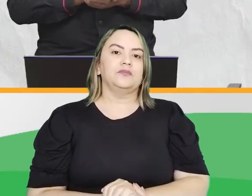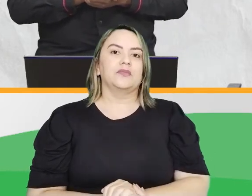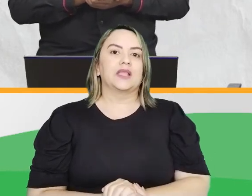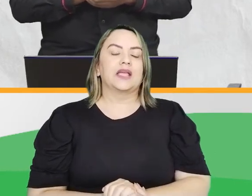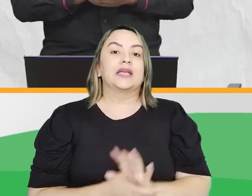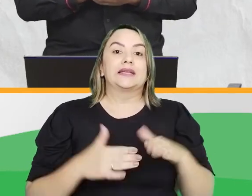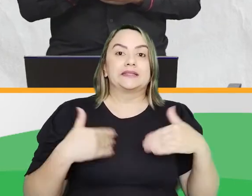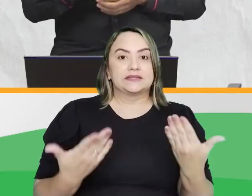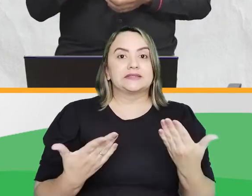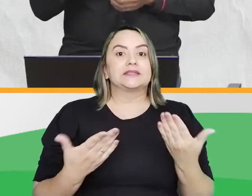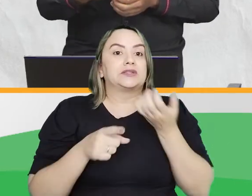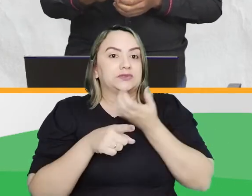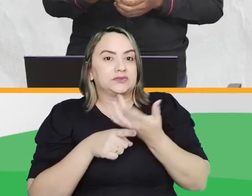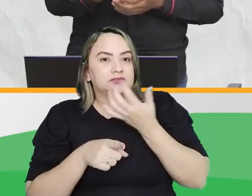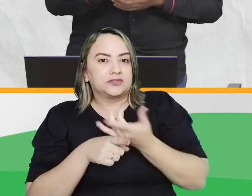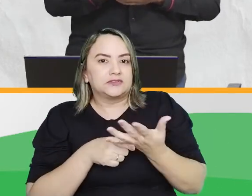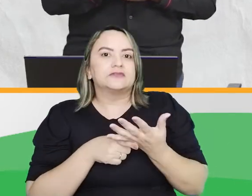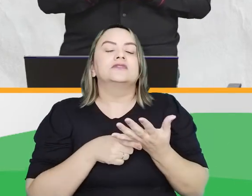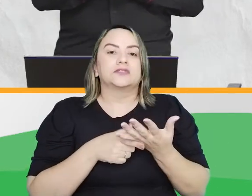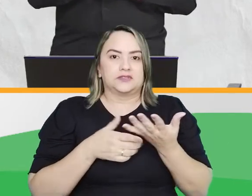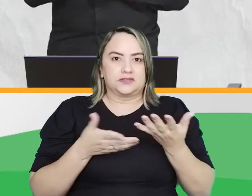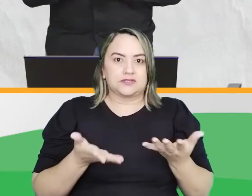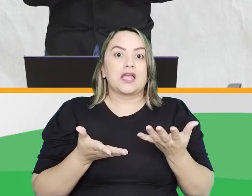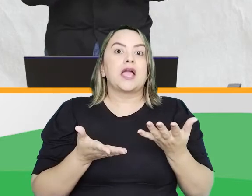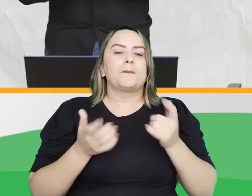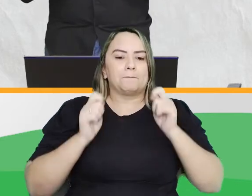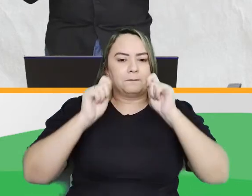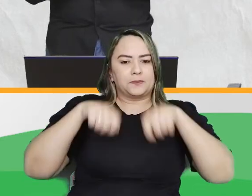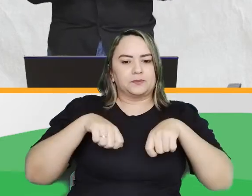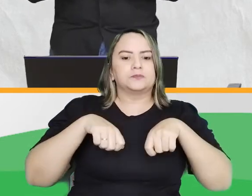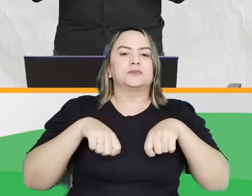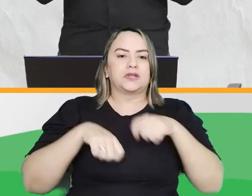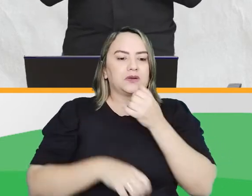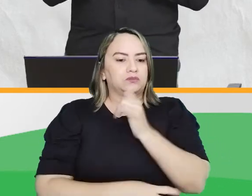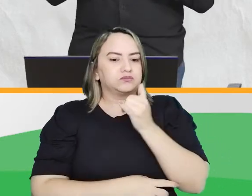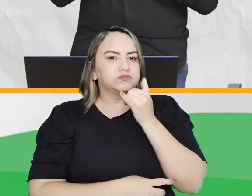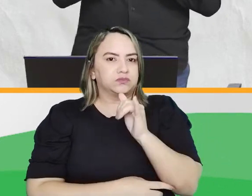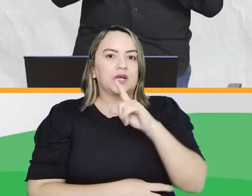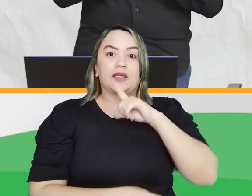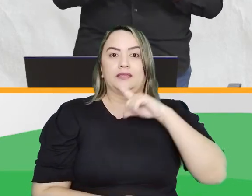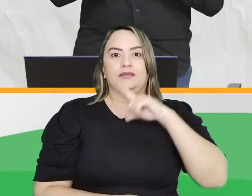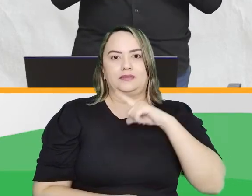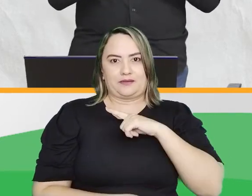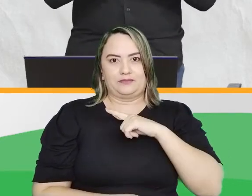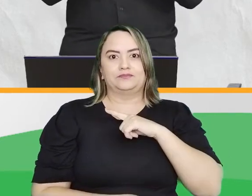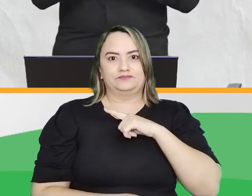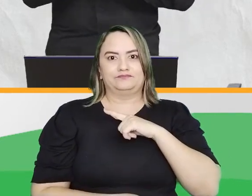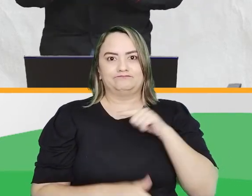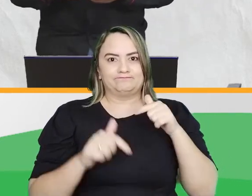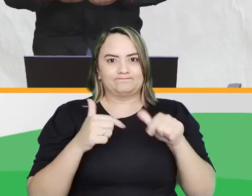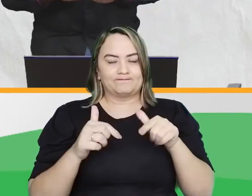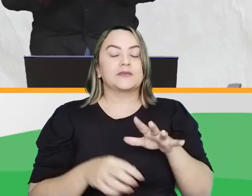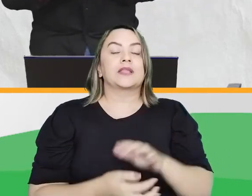elétrica, tá bem? Então, fisicamente, a energia elétrica nada mais é do que a capacidade que a corrente elétrica possui de